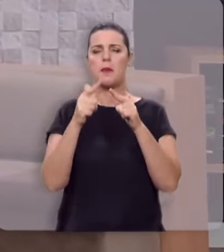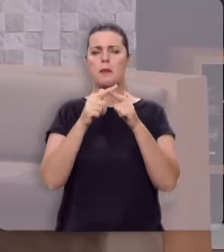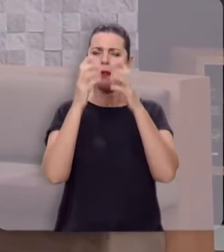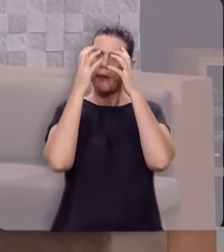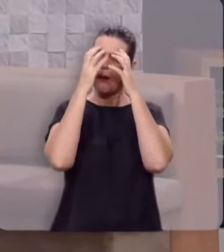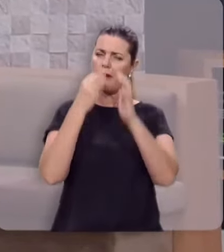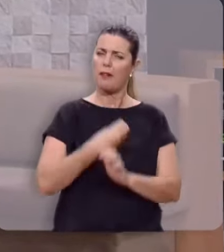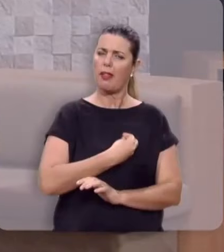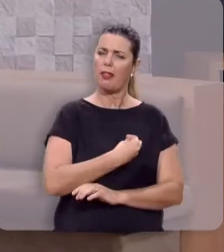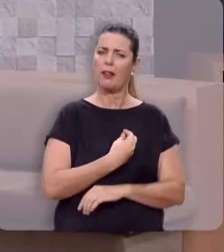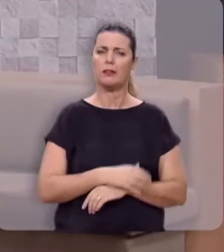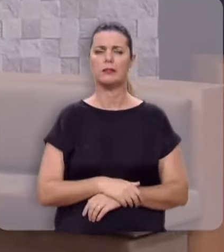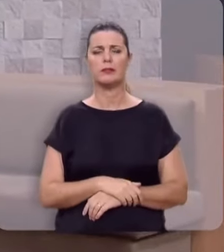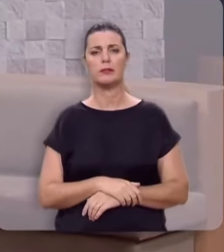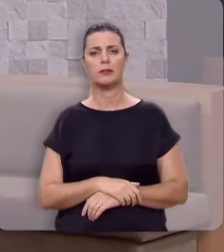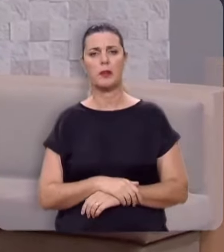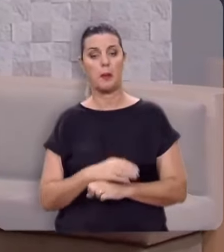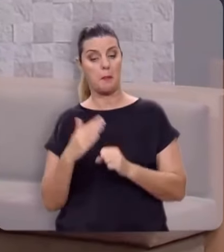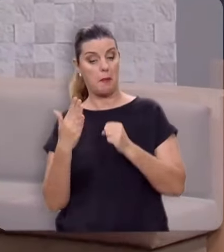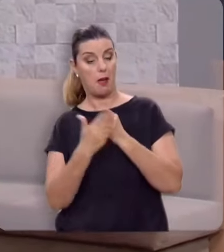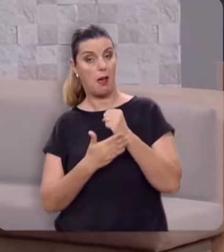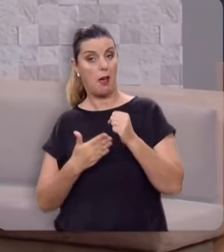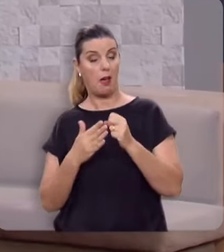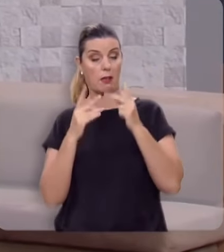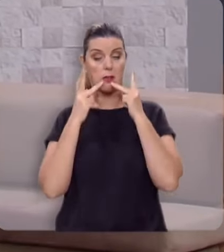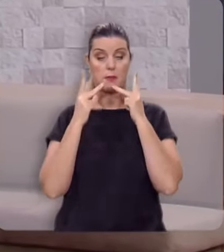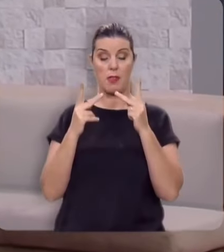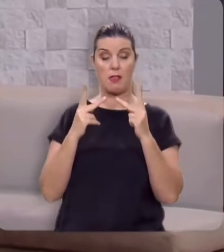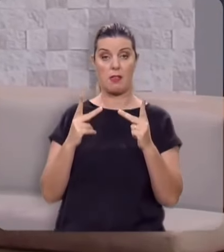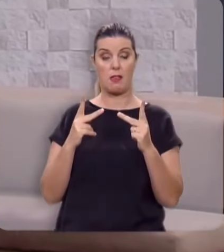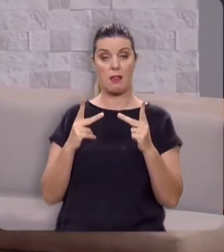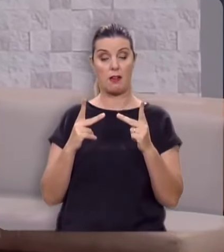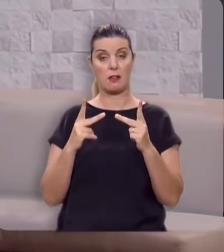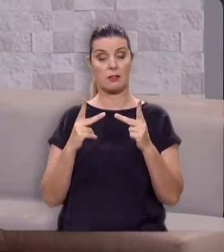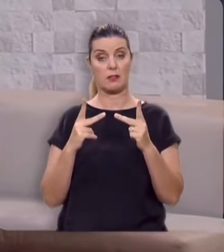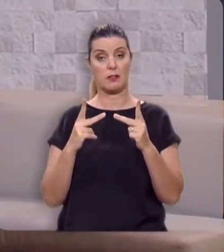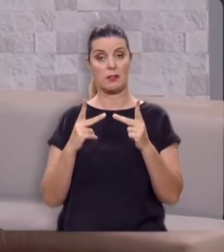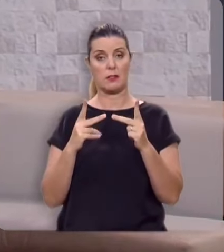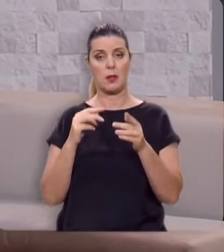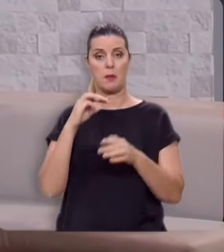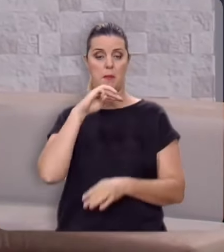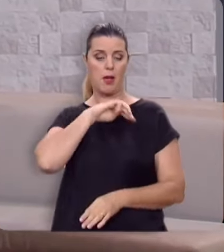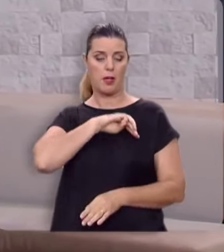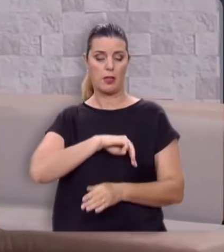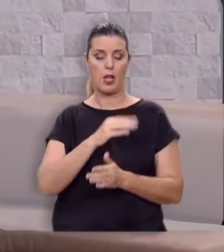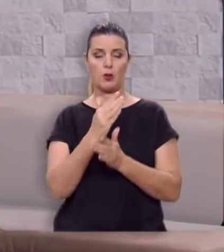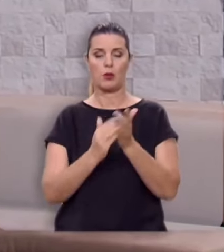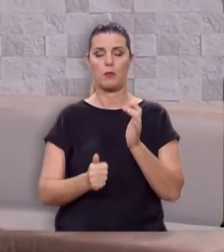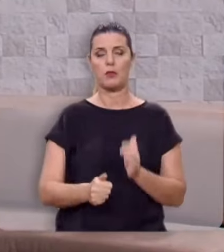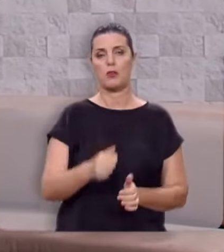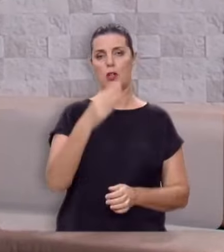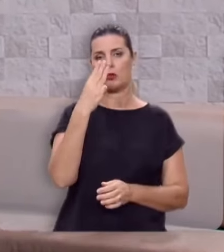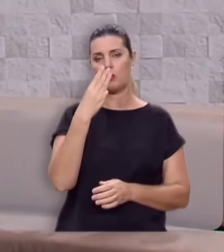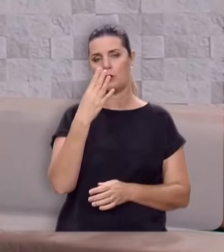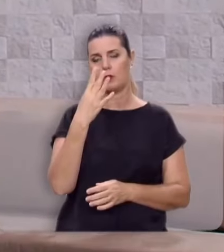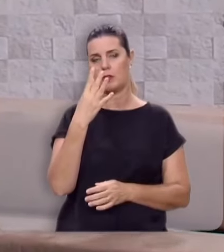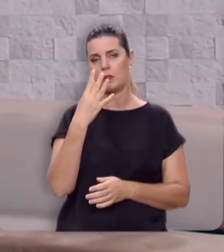vida. Eu vou basear esta mensagem em Mateus capítulo